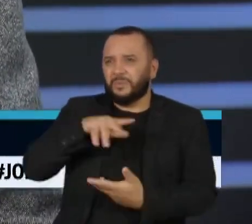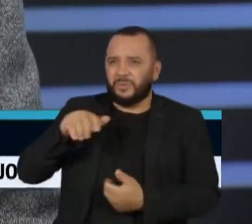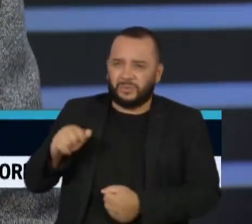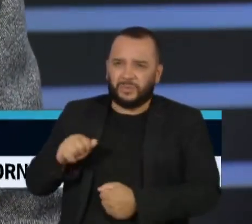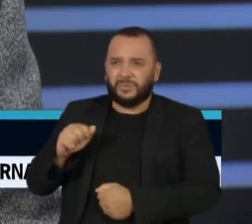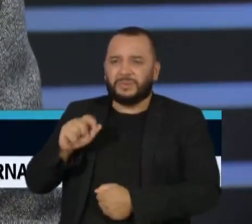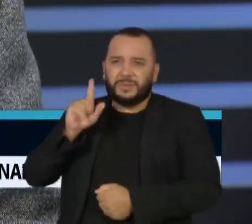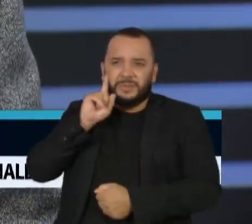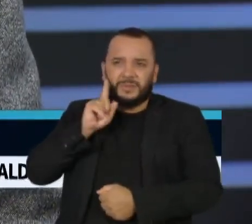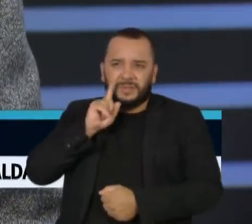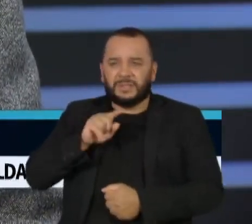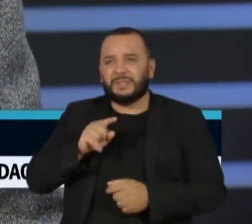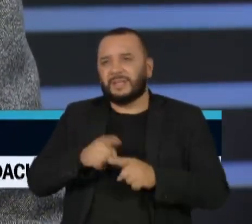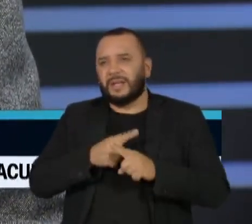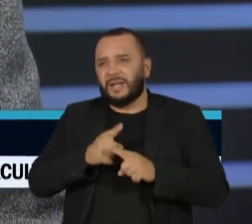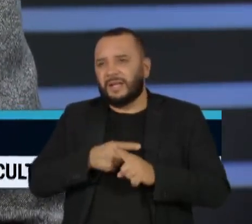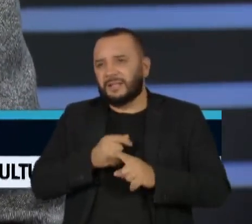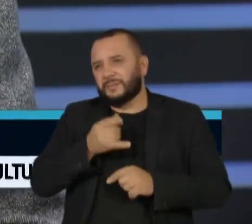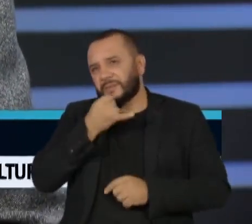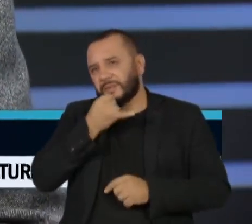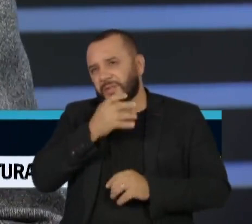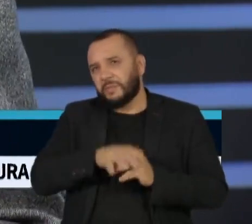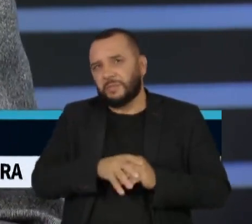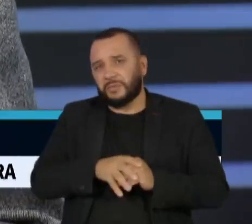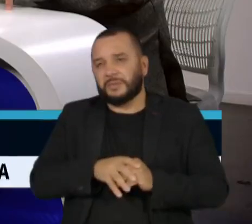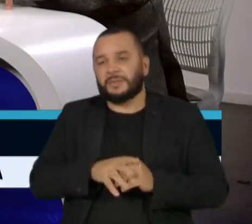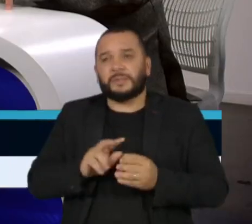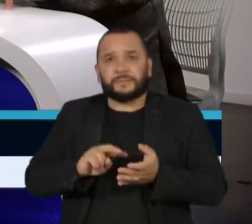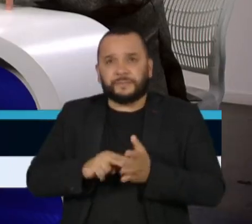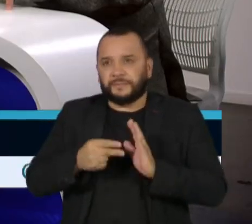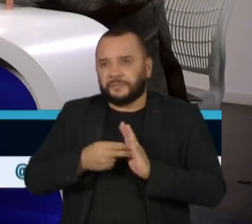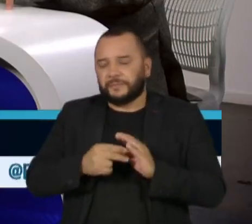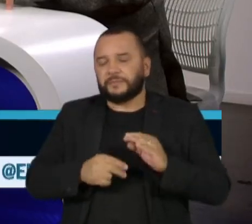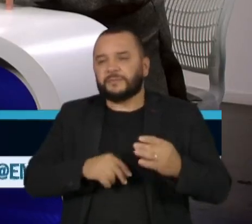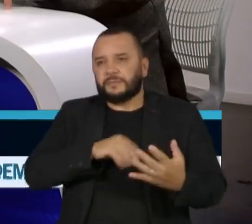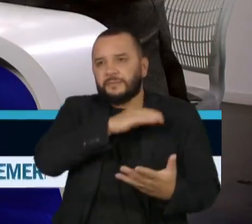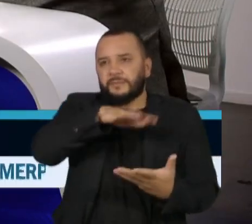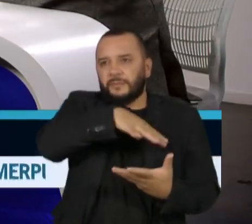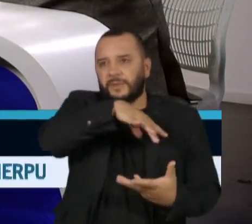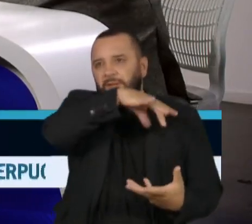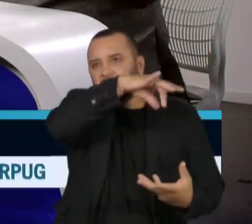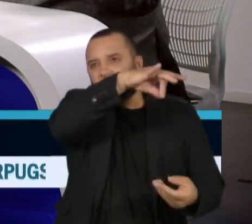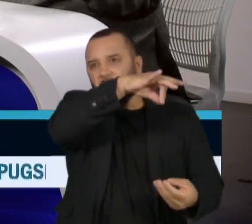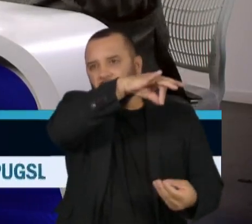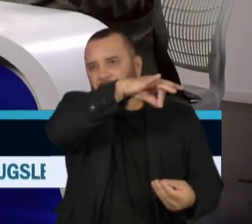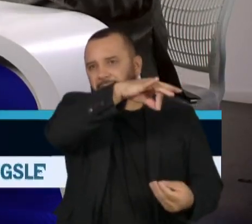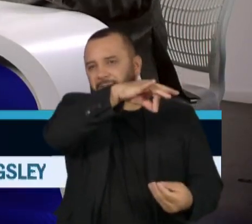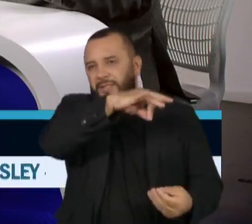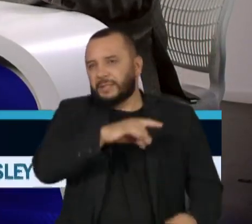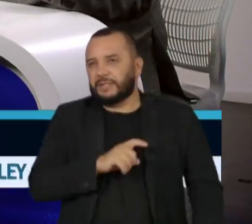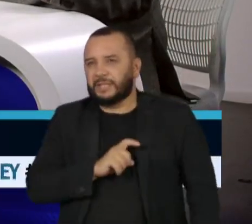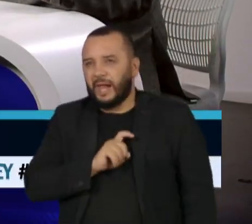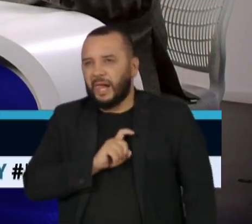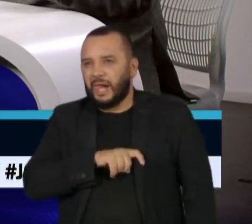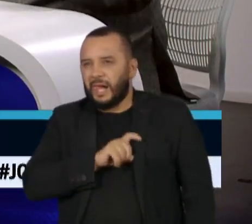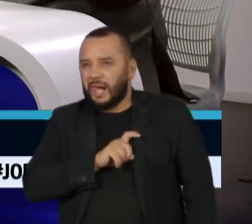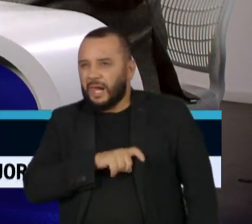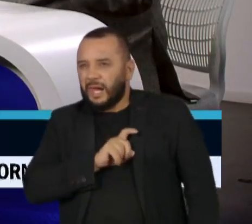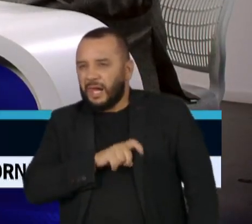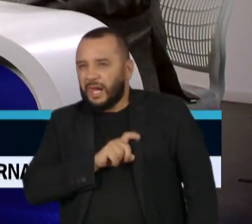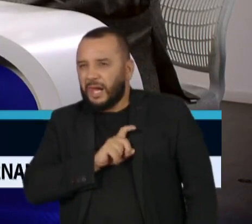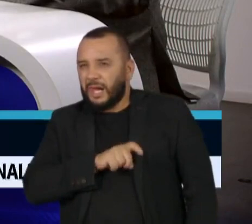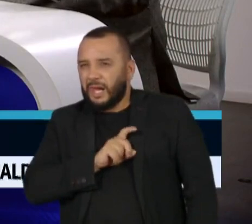falavam de modos de você e meio que sabotando a democracia sem fazer nenhum golpe lá anos 60